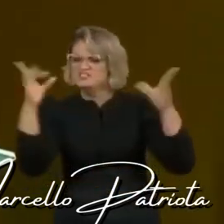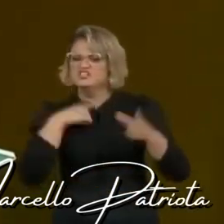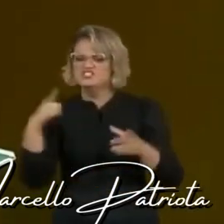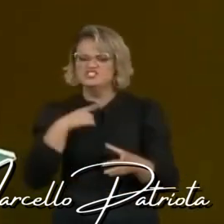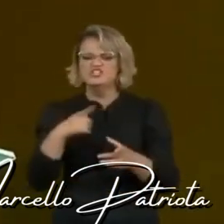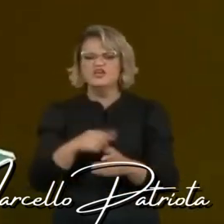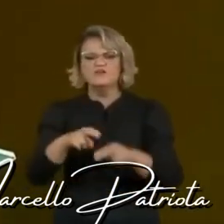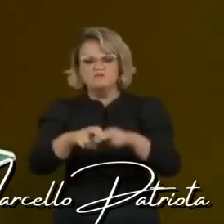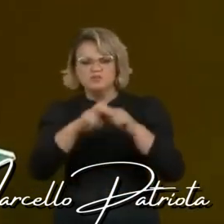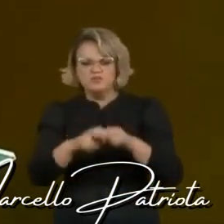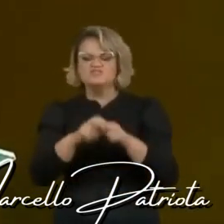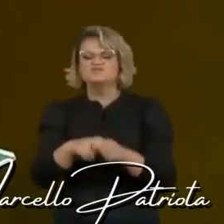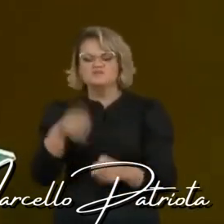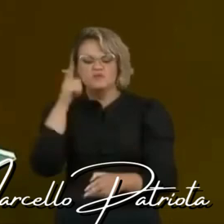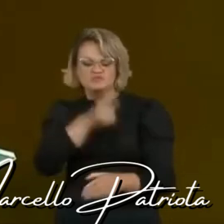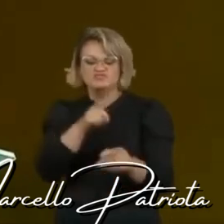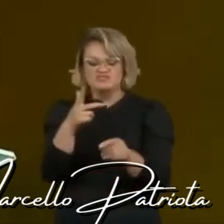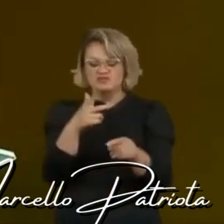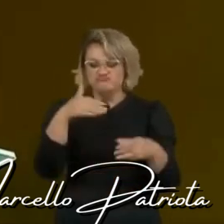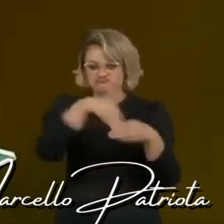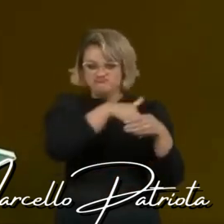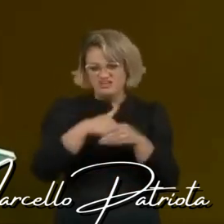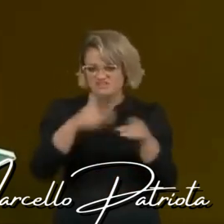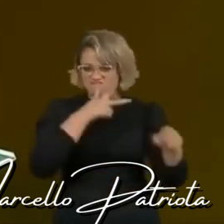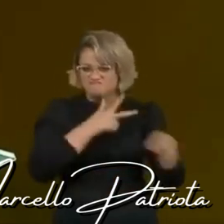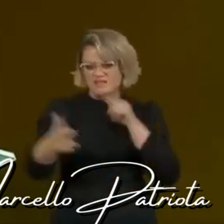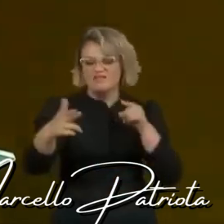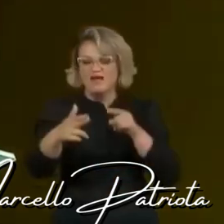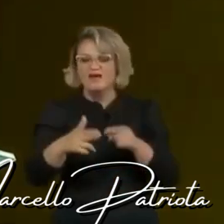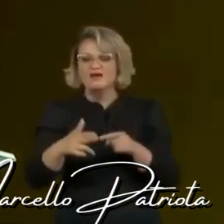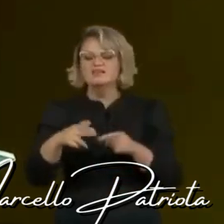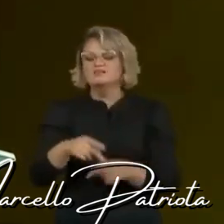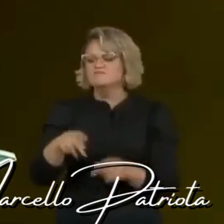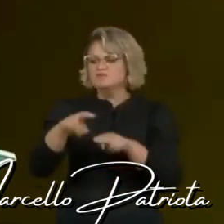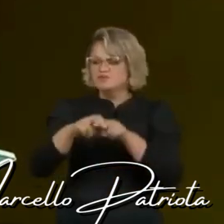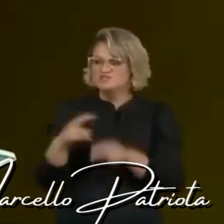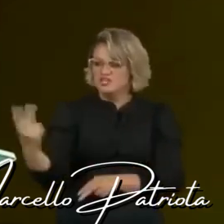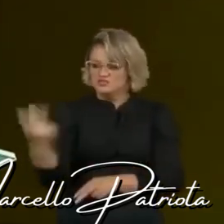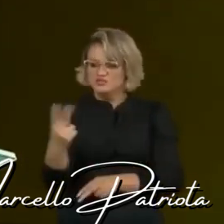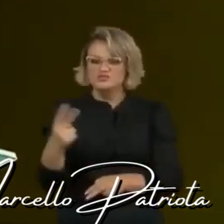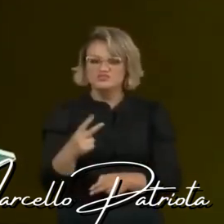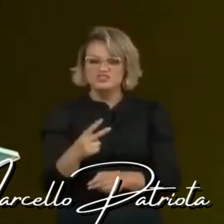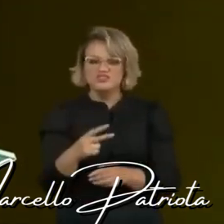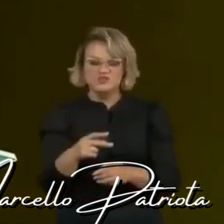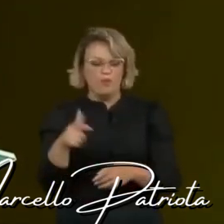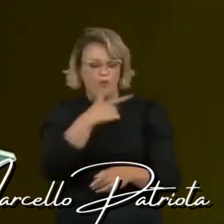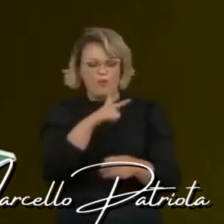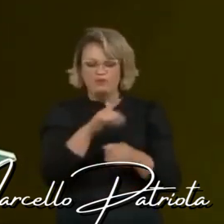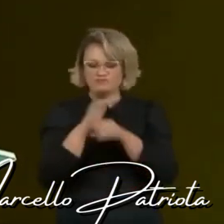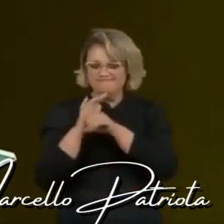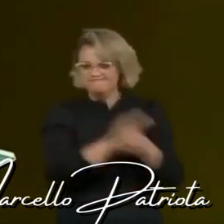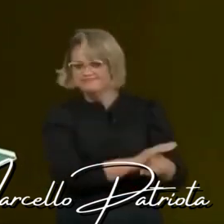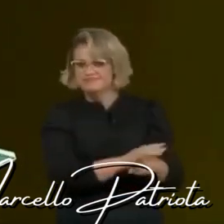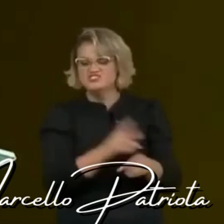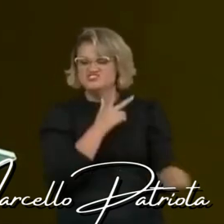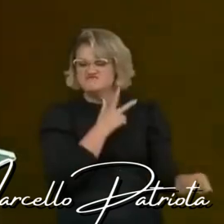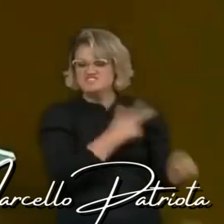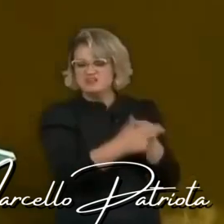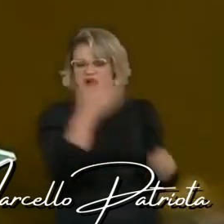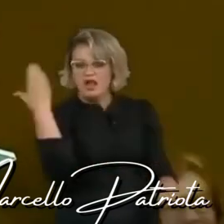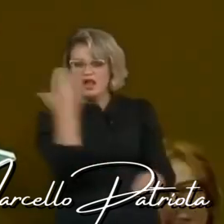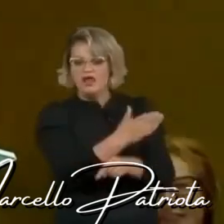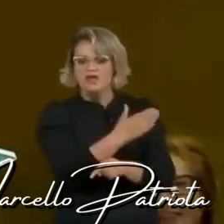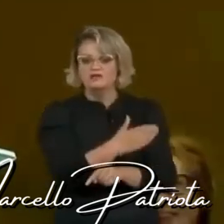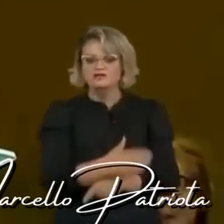o fiel da balança da eleição de Lula e Geraldo contra o fascismo. É com essa